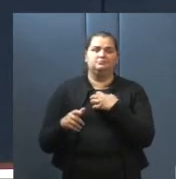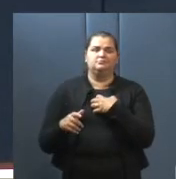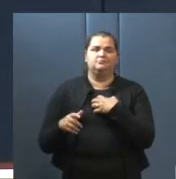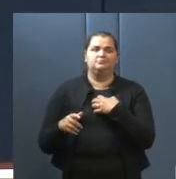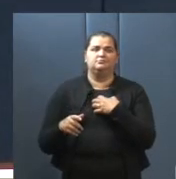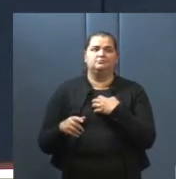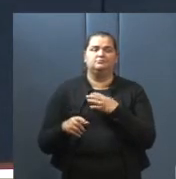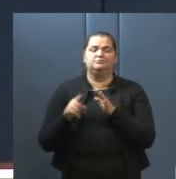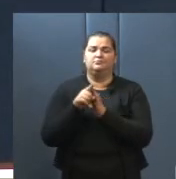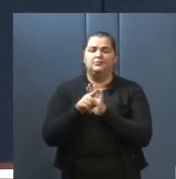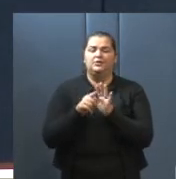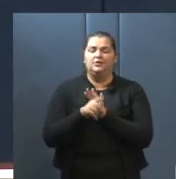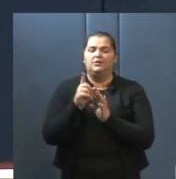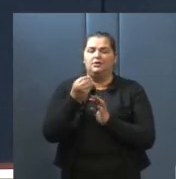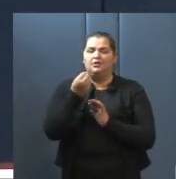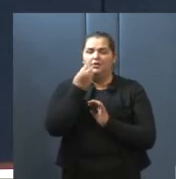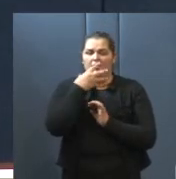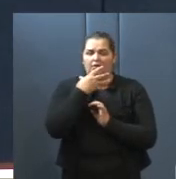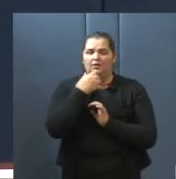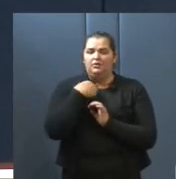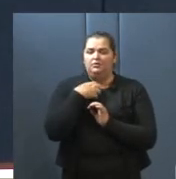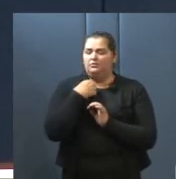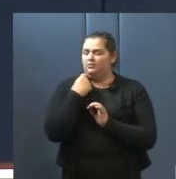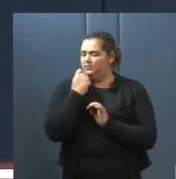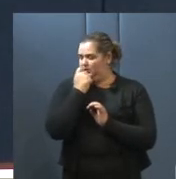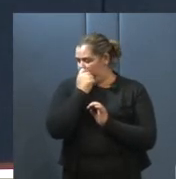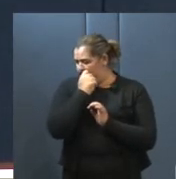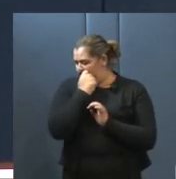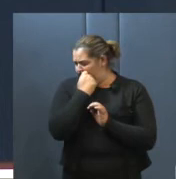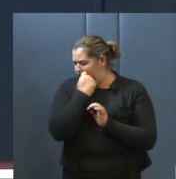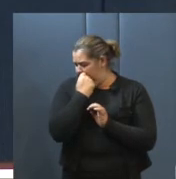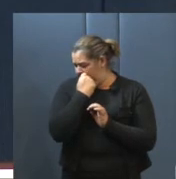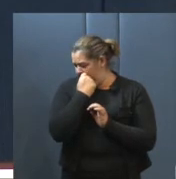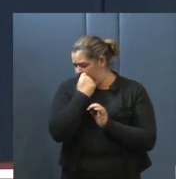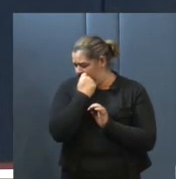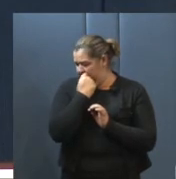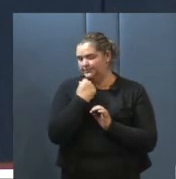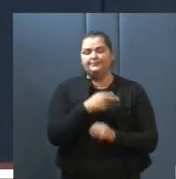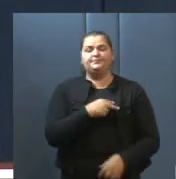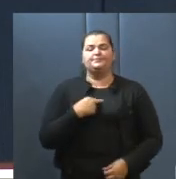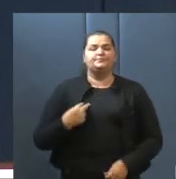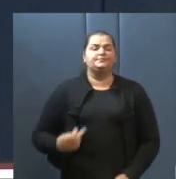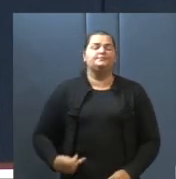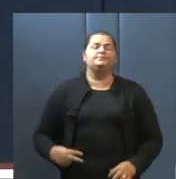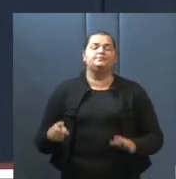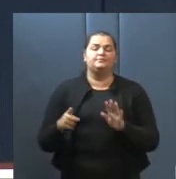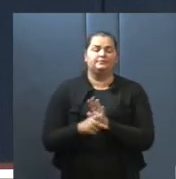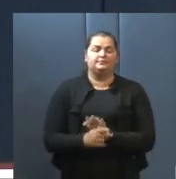pergunta é muito boa, de fato, é preciso engajar a China